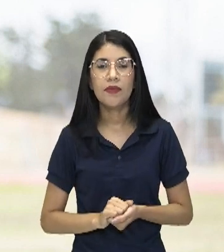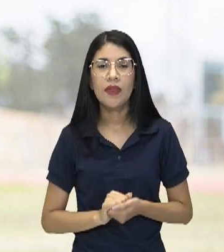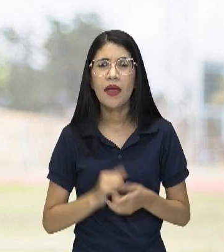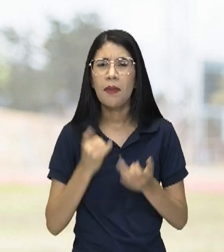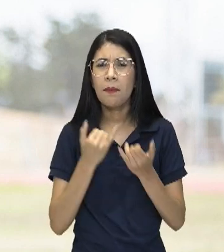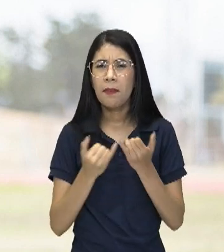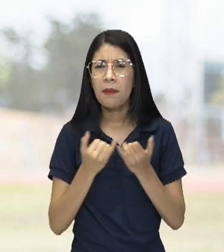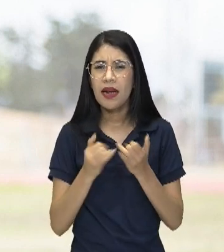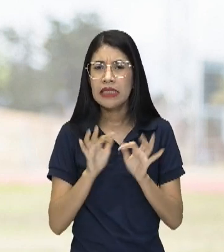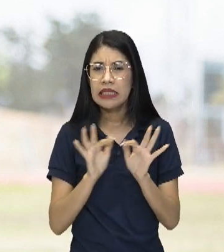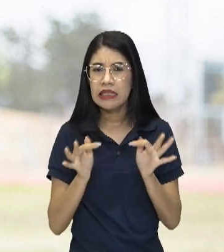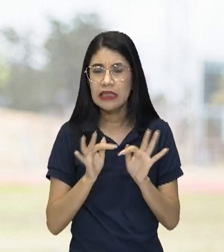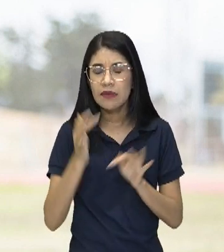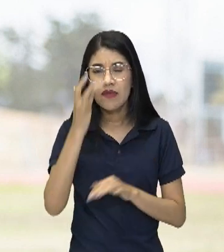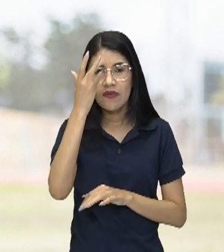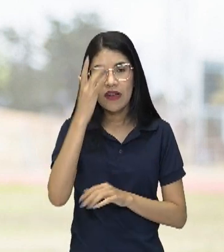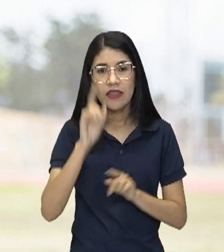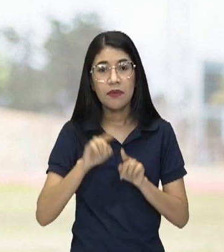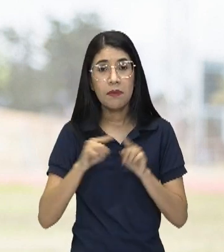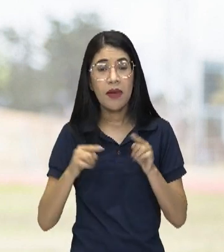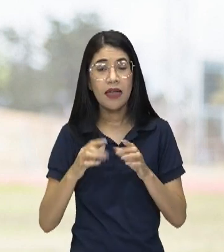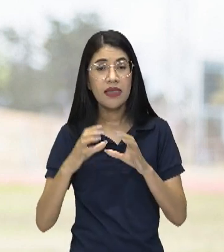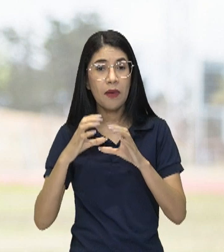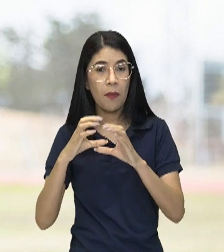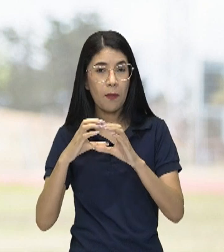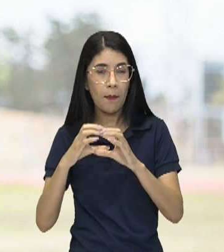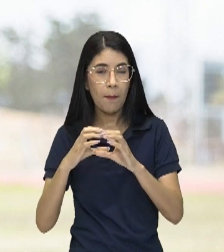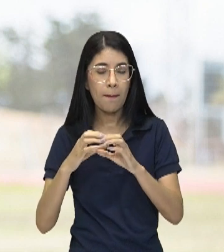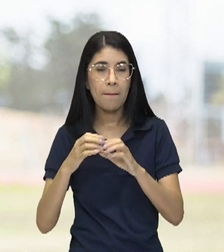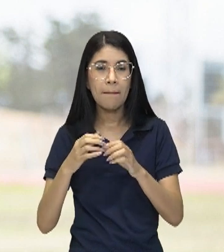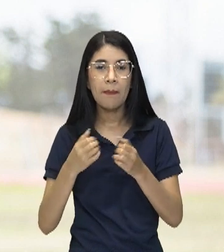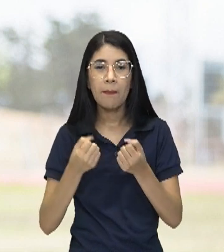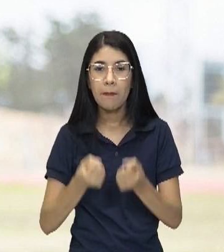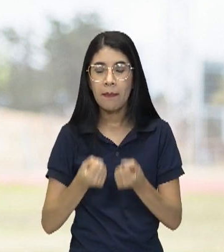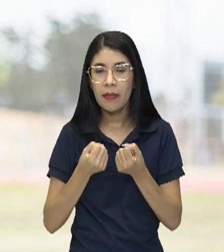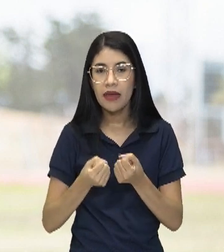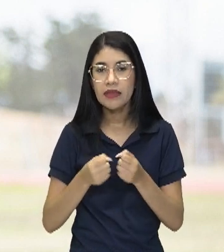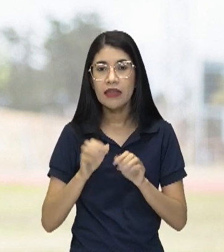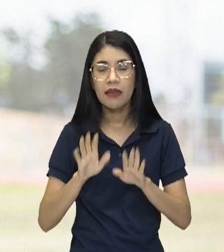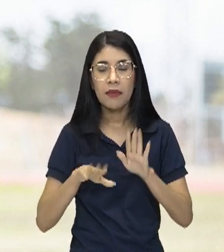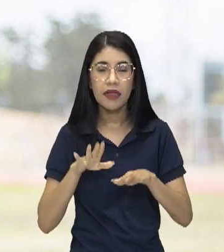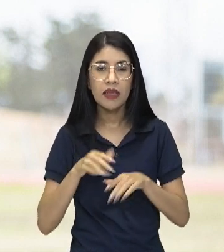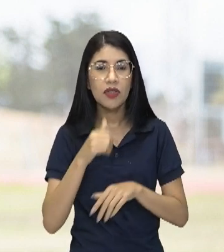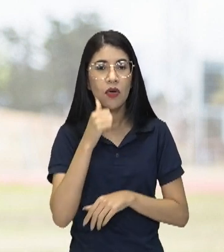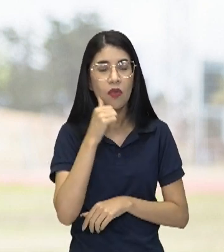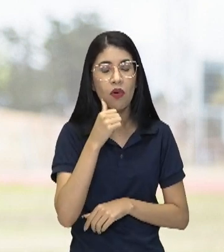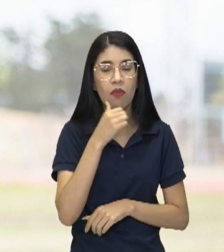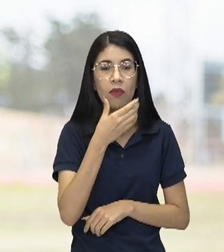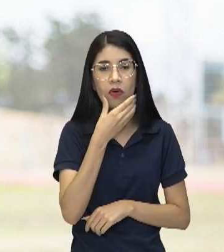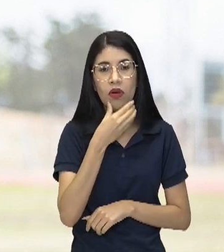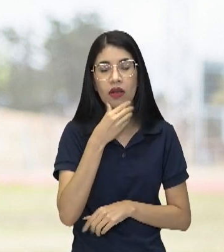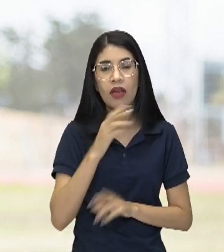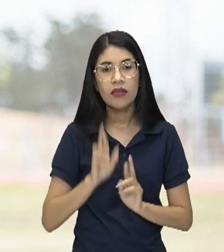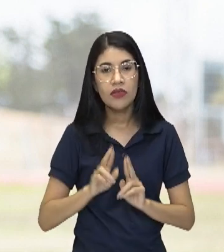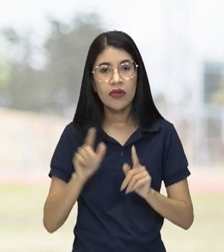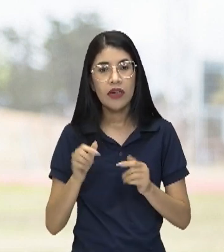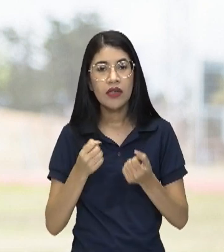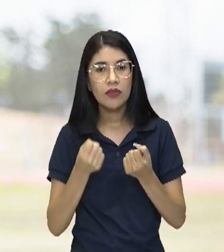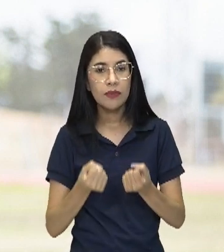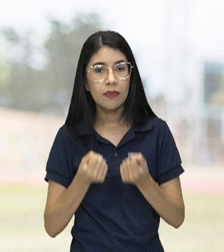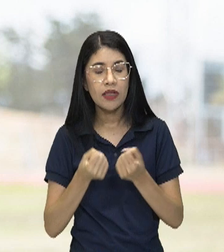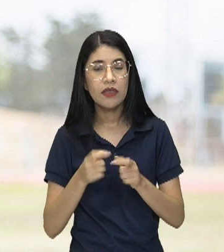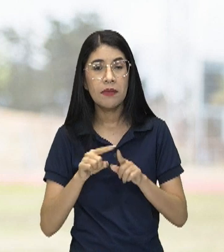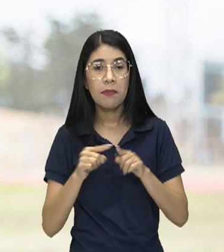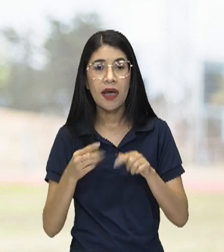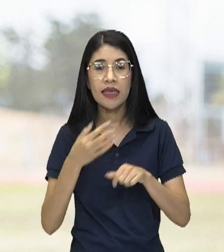parecer simples, mas essa bola de metal ela pesa ali alguns quilos e tem variações para as modalidades masculino e feminino. Porém, com